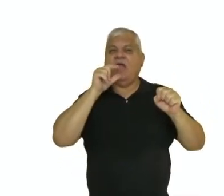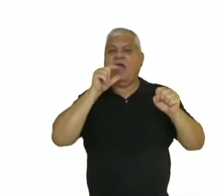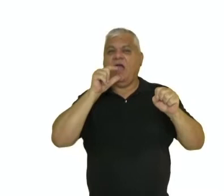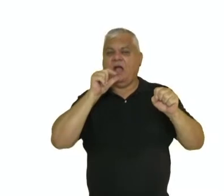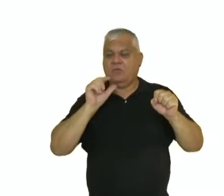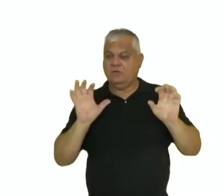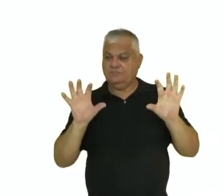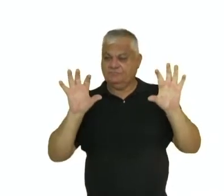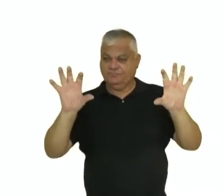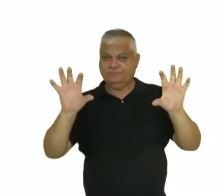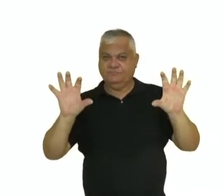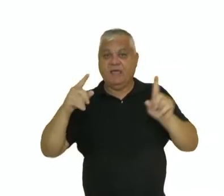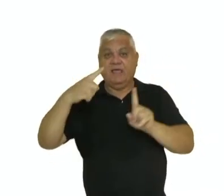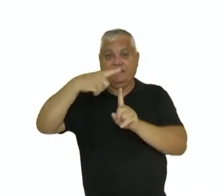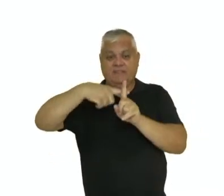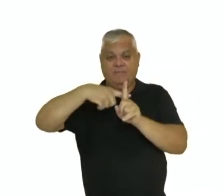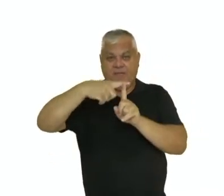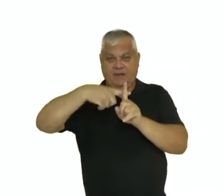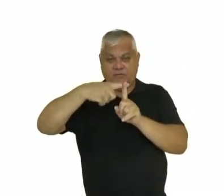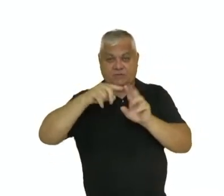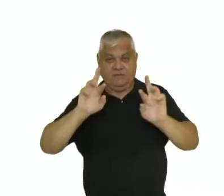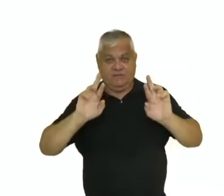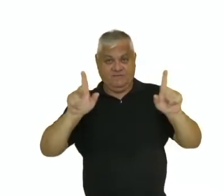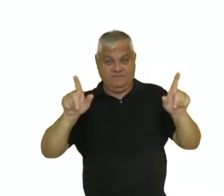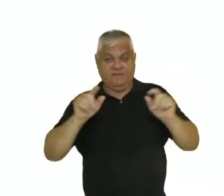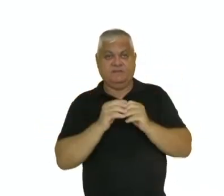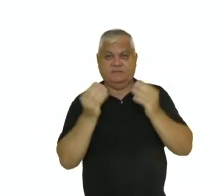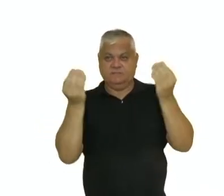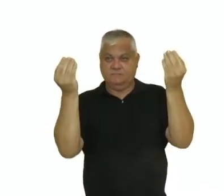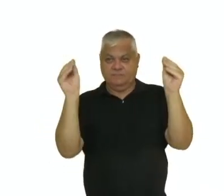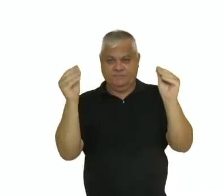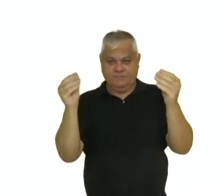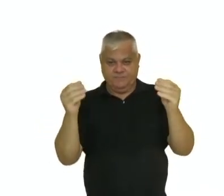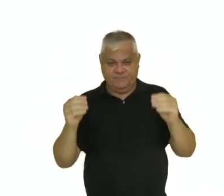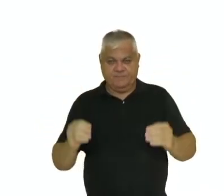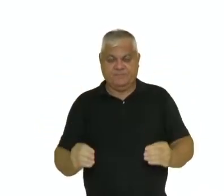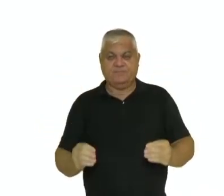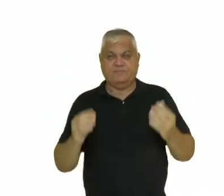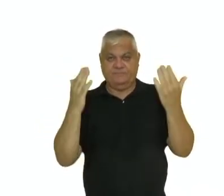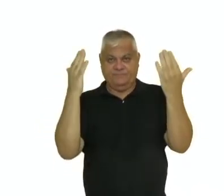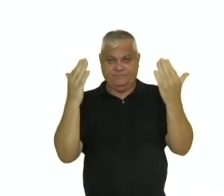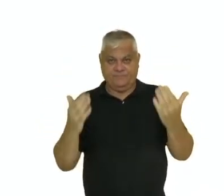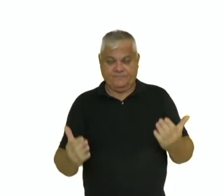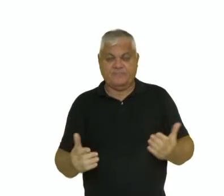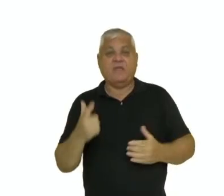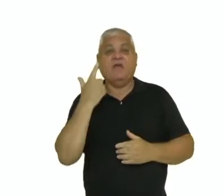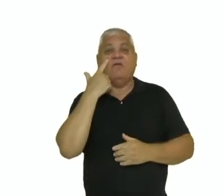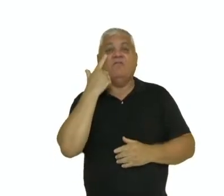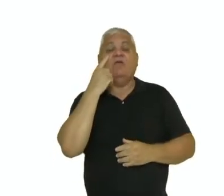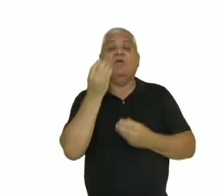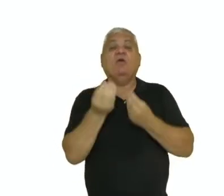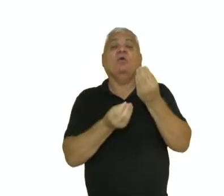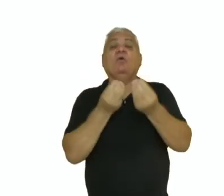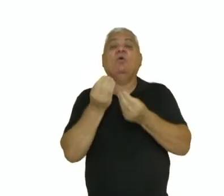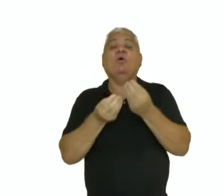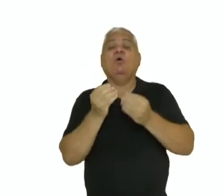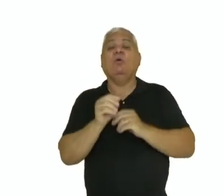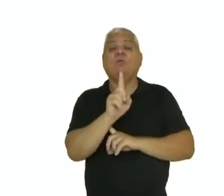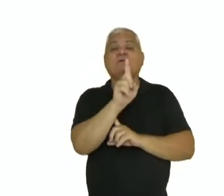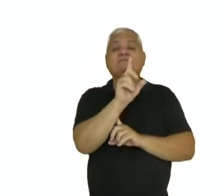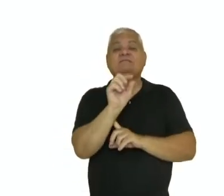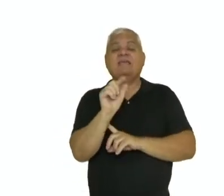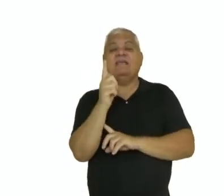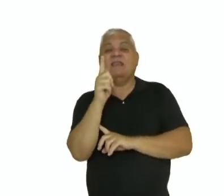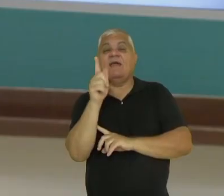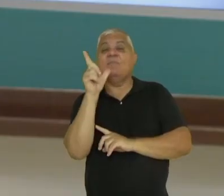em diferentes temperaturas. Com esses dados, construa o gráfico de solubilidade do nitrato de sódio em 100 gramas de água